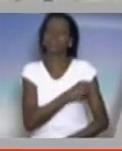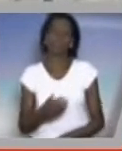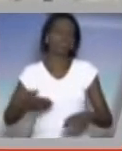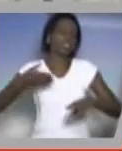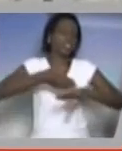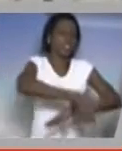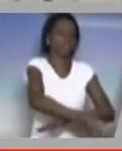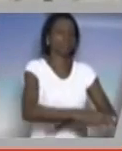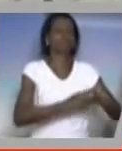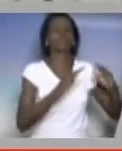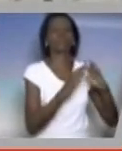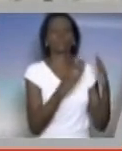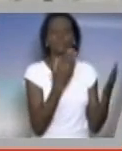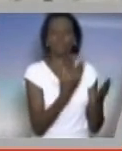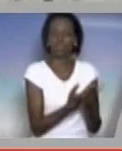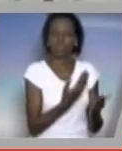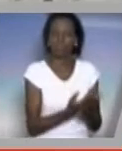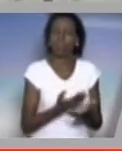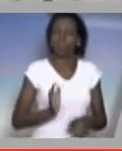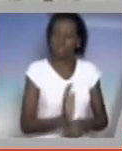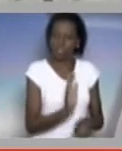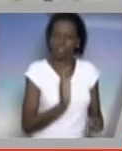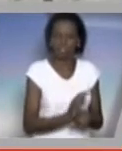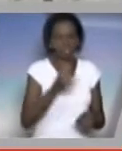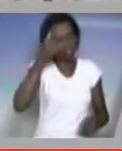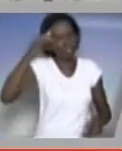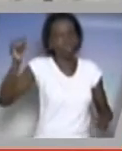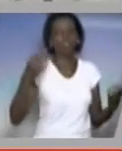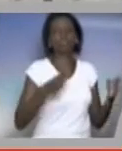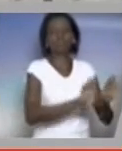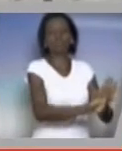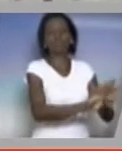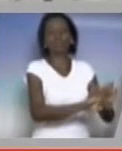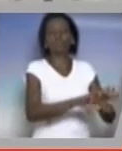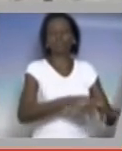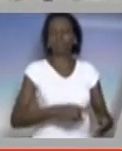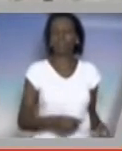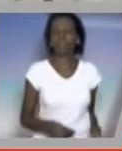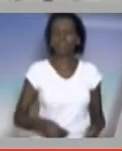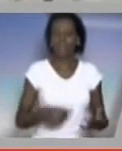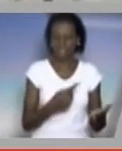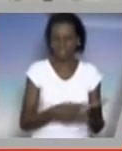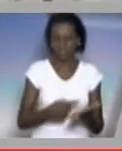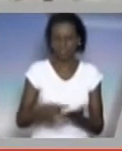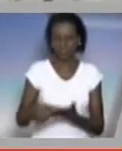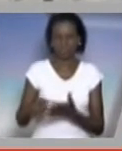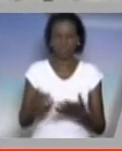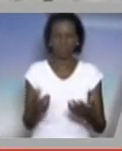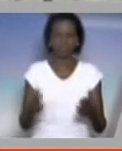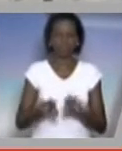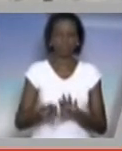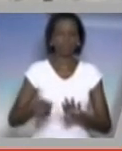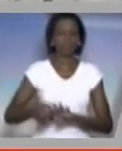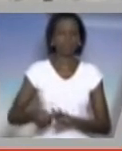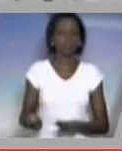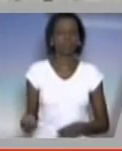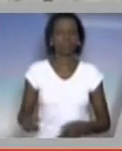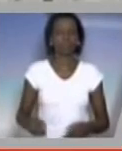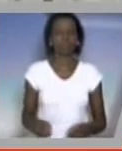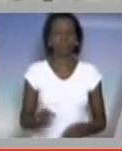não fossem fechadas nesse projeto, nesse programa de fechamento de escolas, que o governador chamava